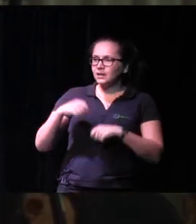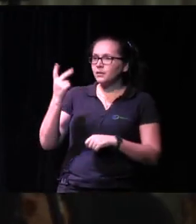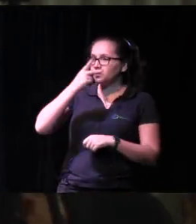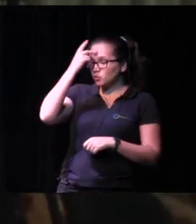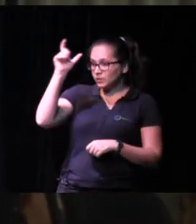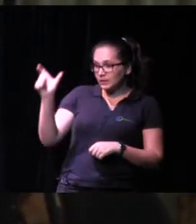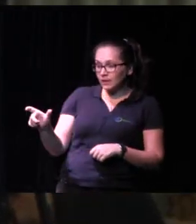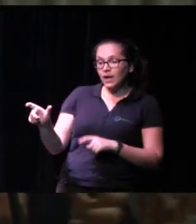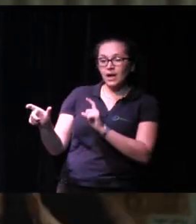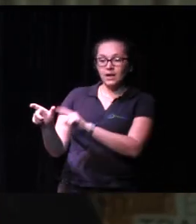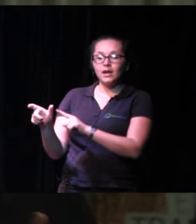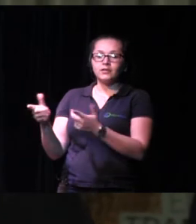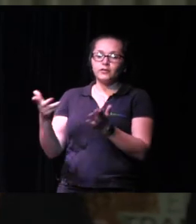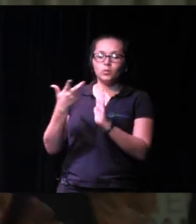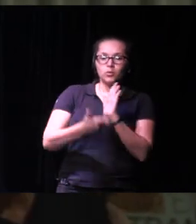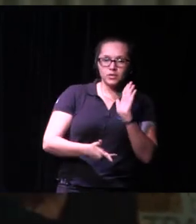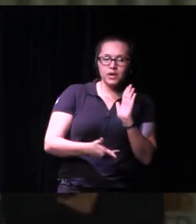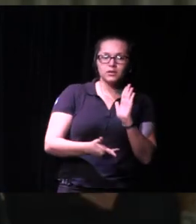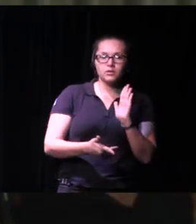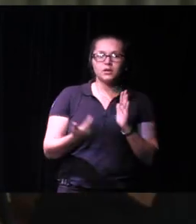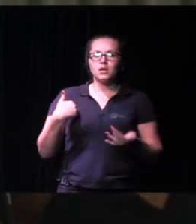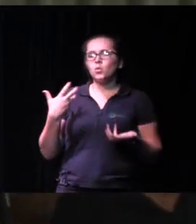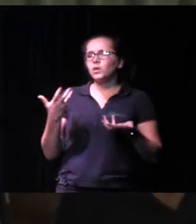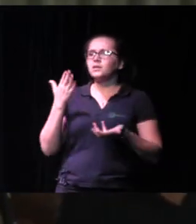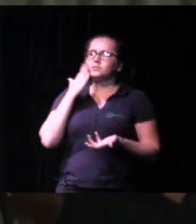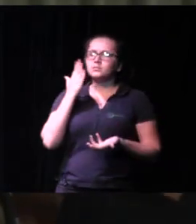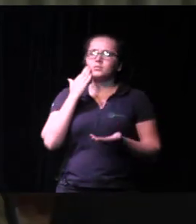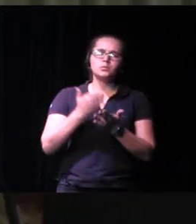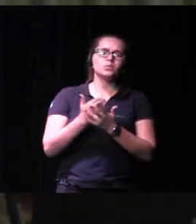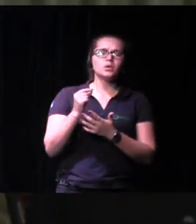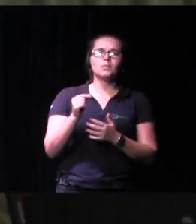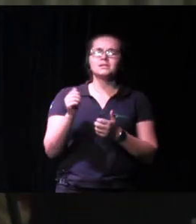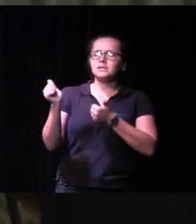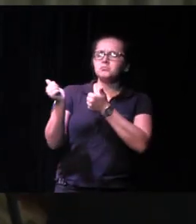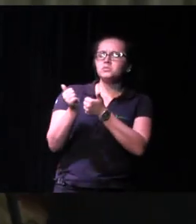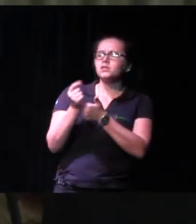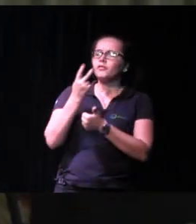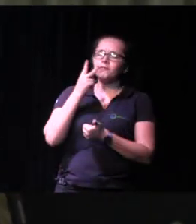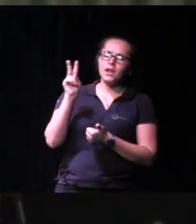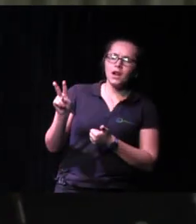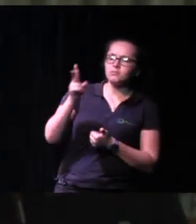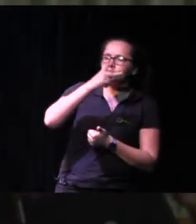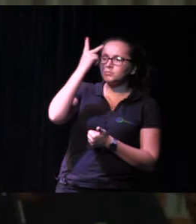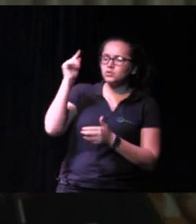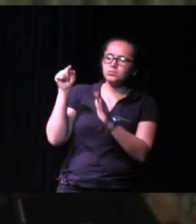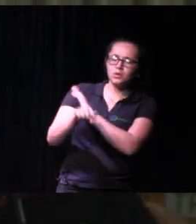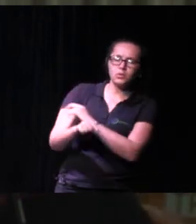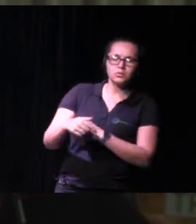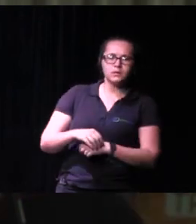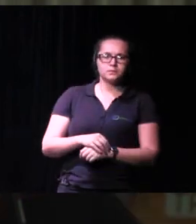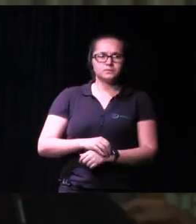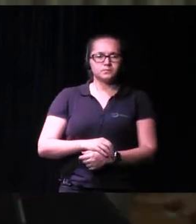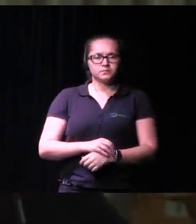desse alcance da pessoa enquanto você está lidando com o projeto, eu queria saber um pouquinho mais como que é essa aproximação dele com as pessoas